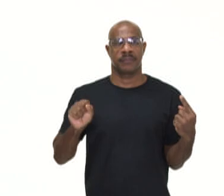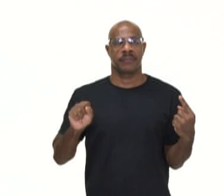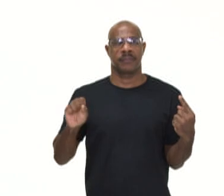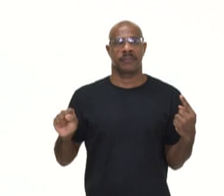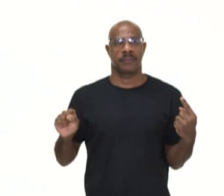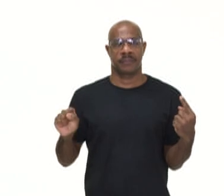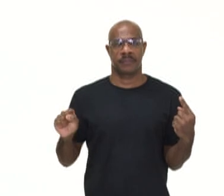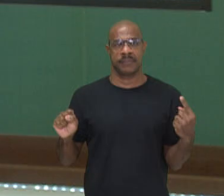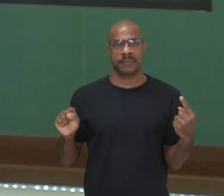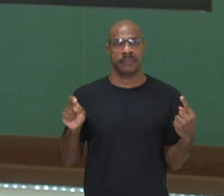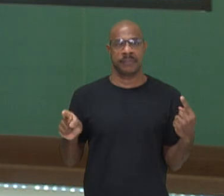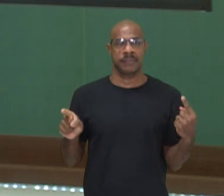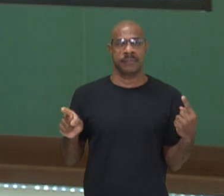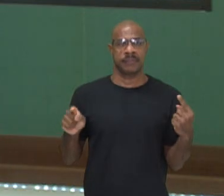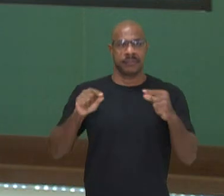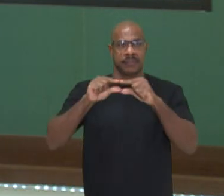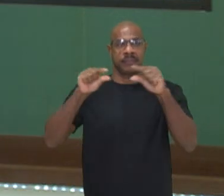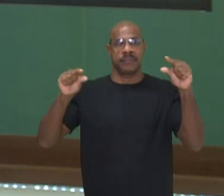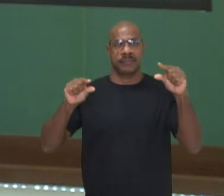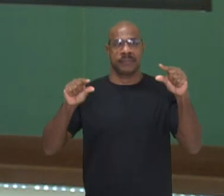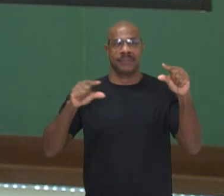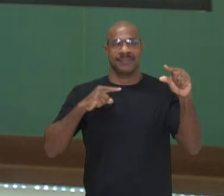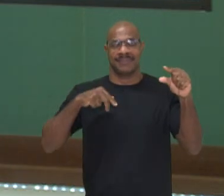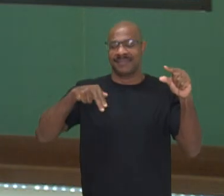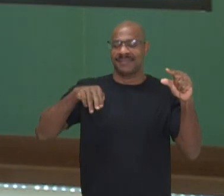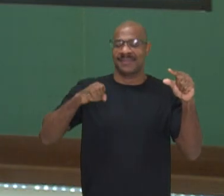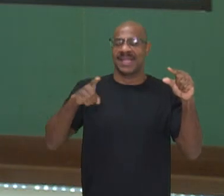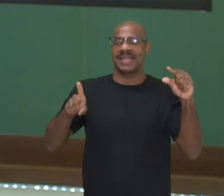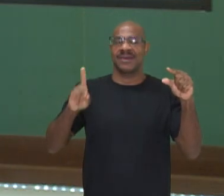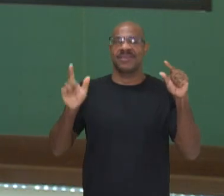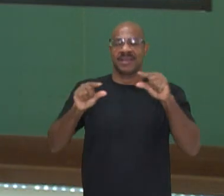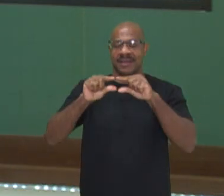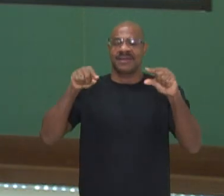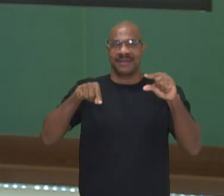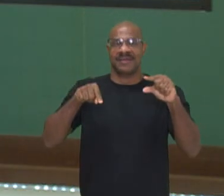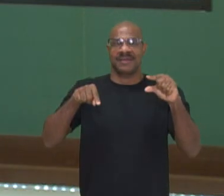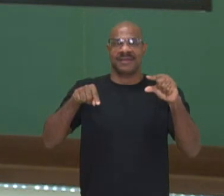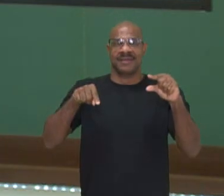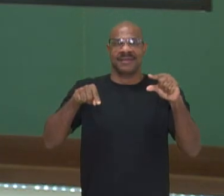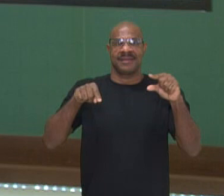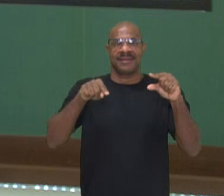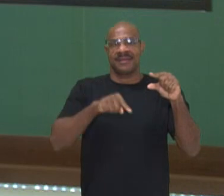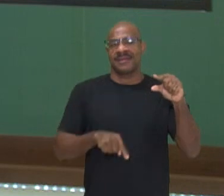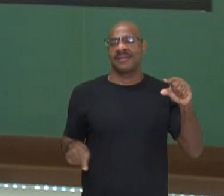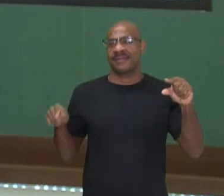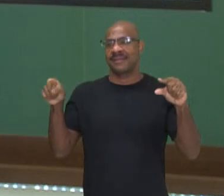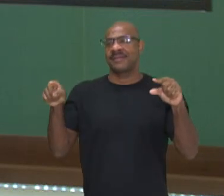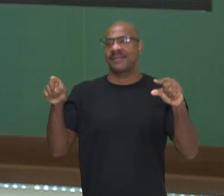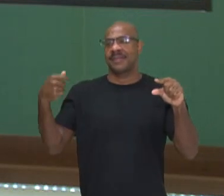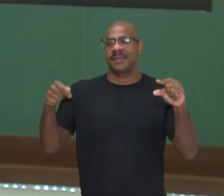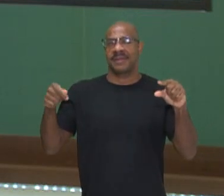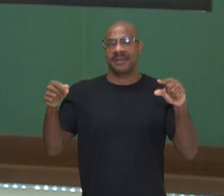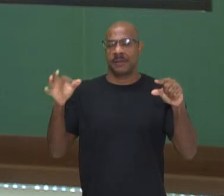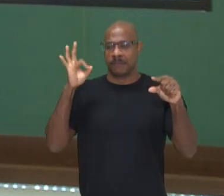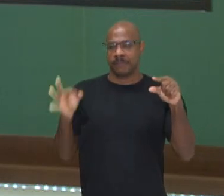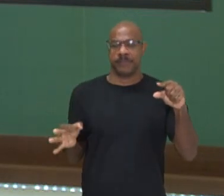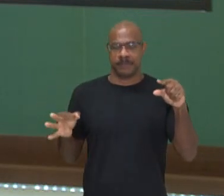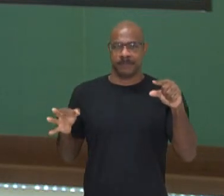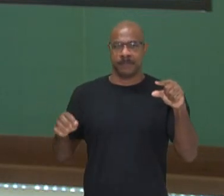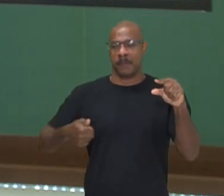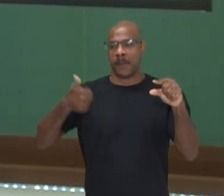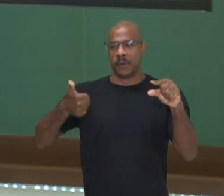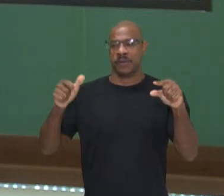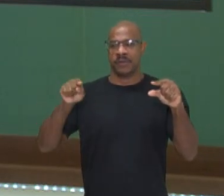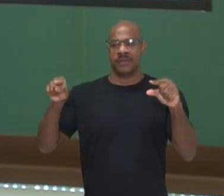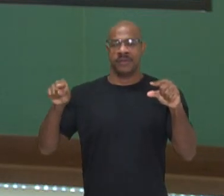letra A, porque a frase já está na negativa. Então a tag tem que ser positiva. Por isso que vai